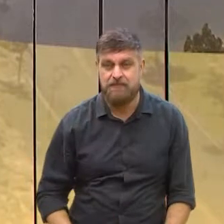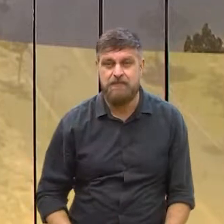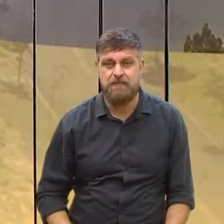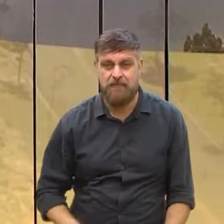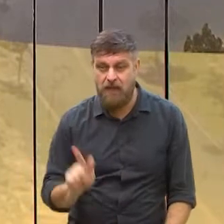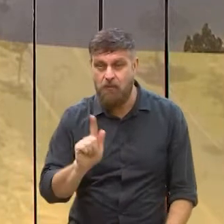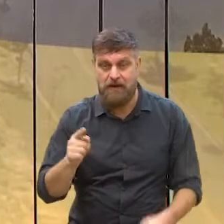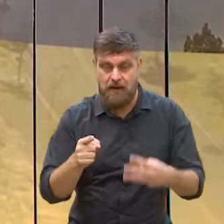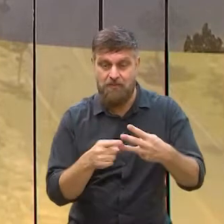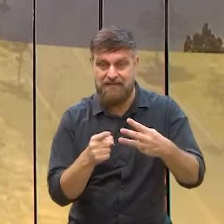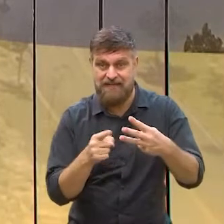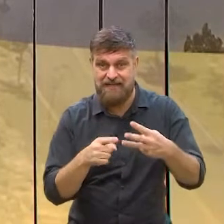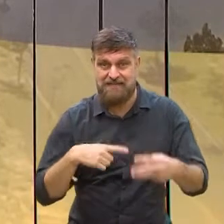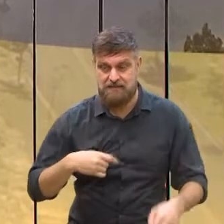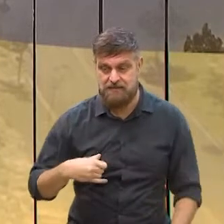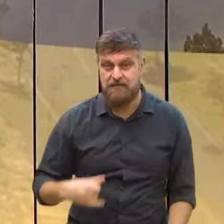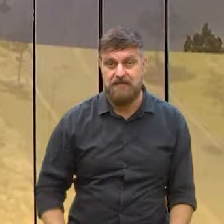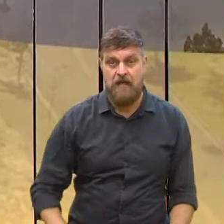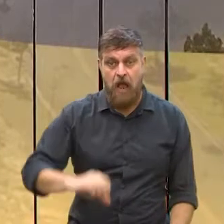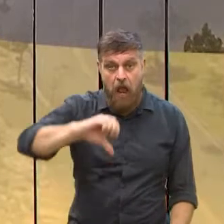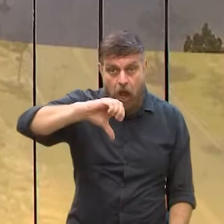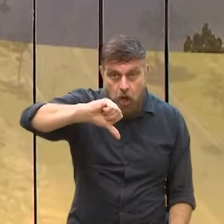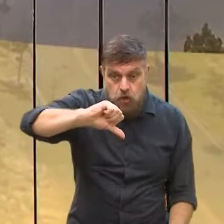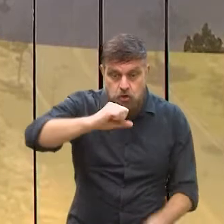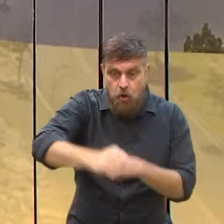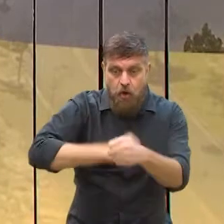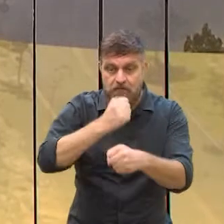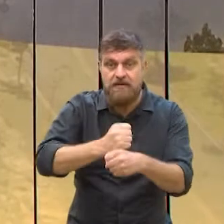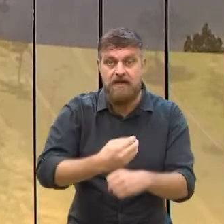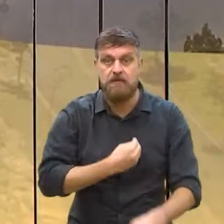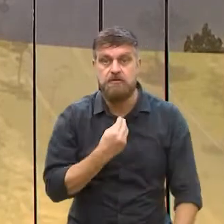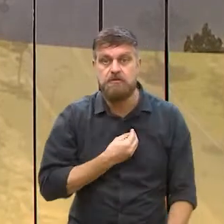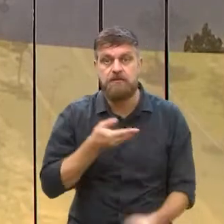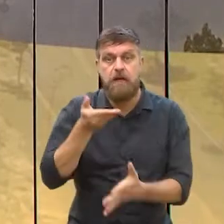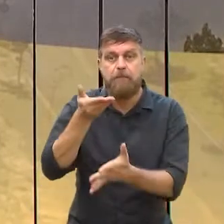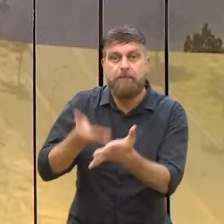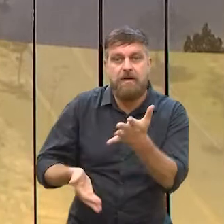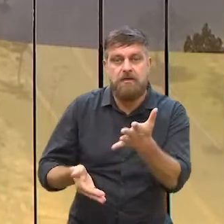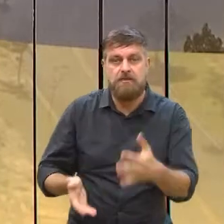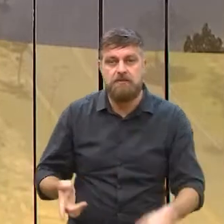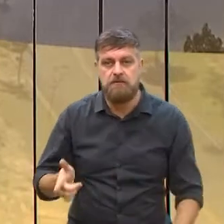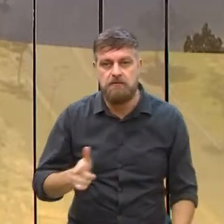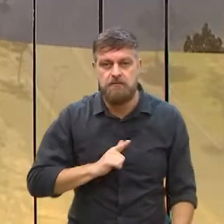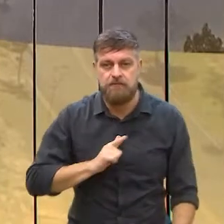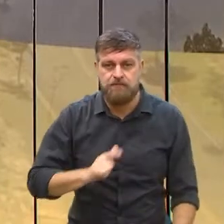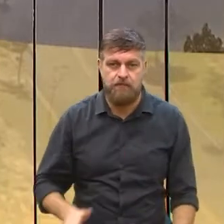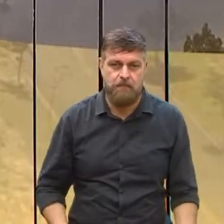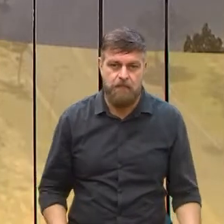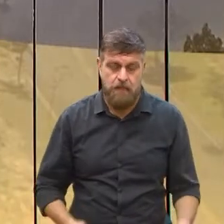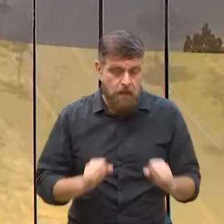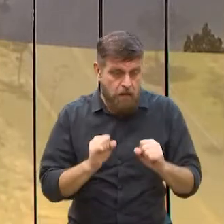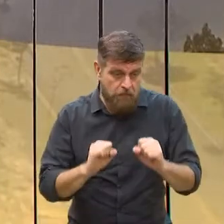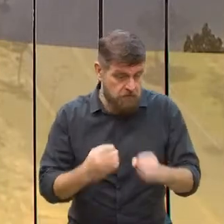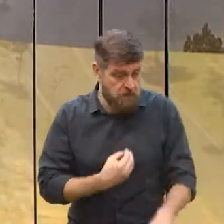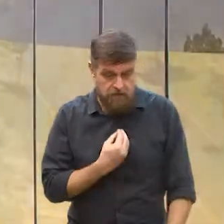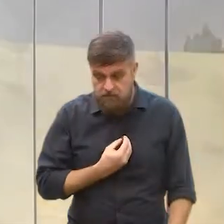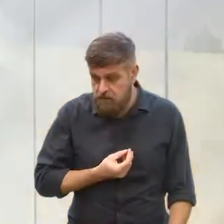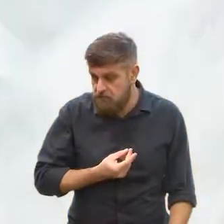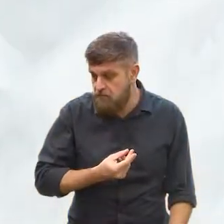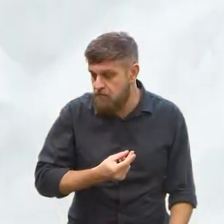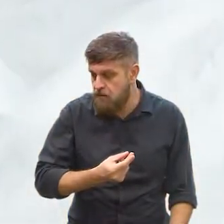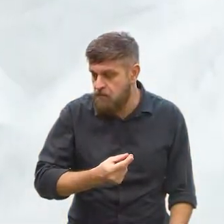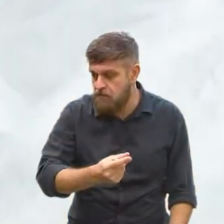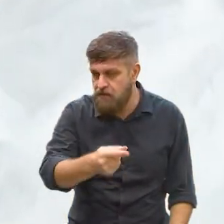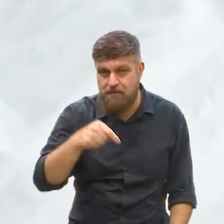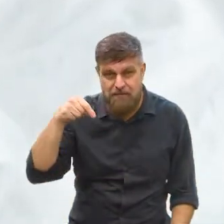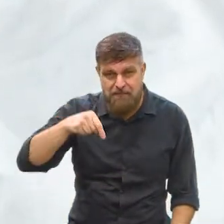de vida de 9 anos a menos. E o que é pior que viver 9 anos a menos do que poderia? É